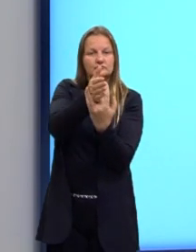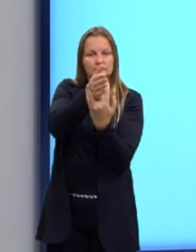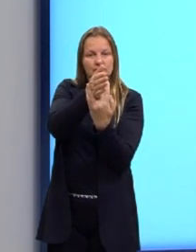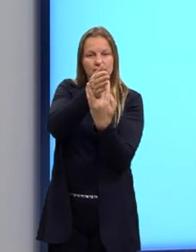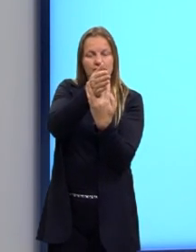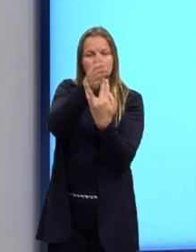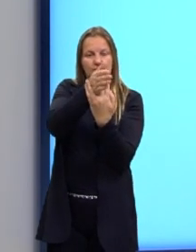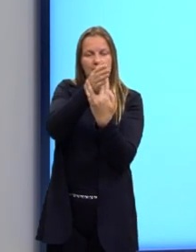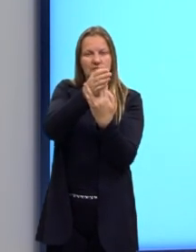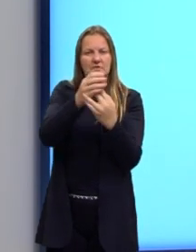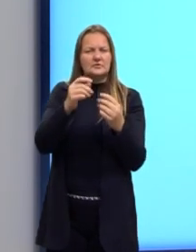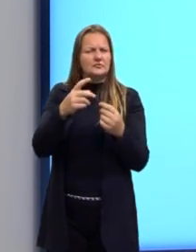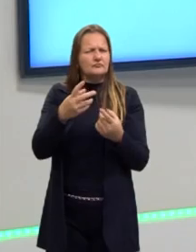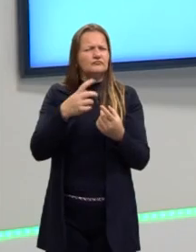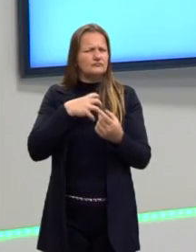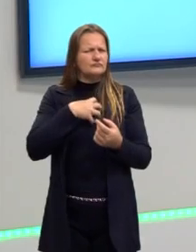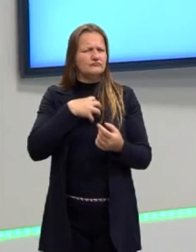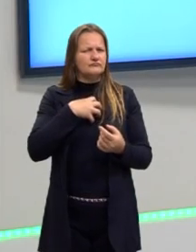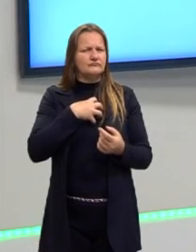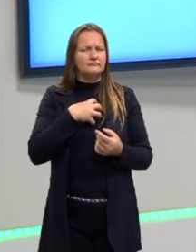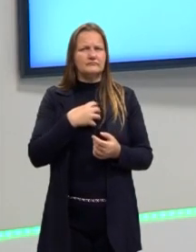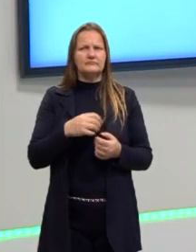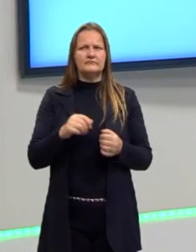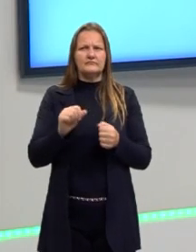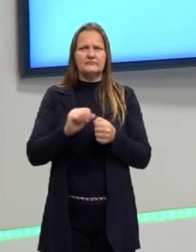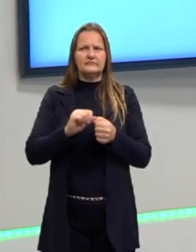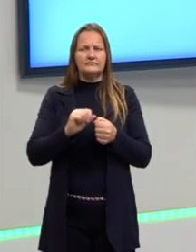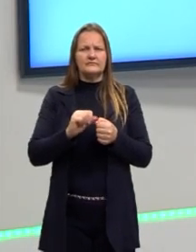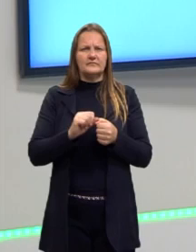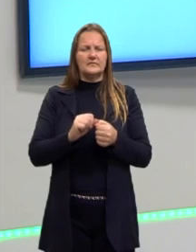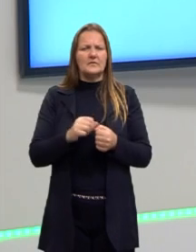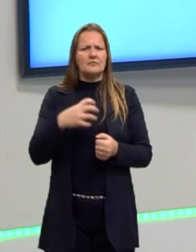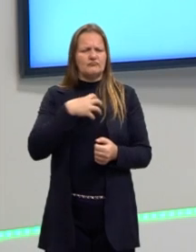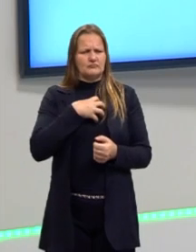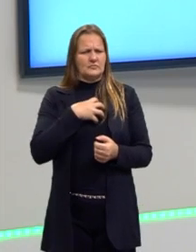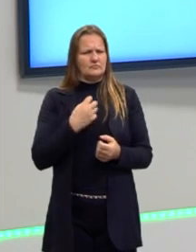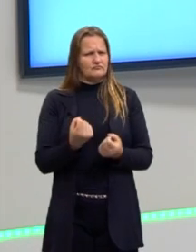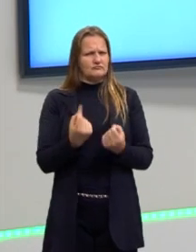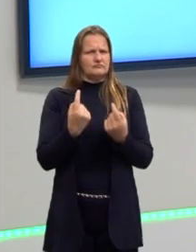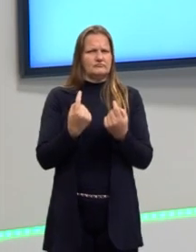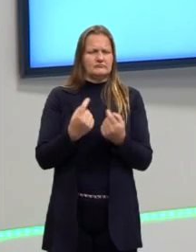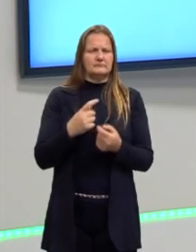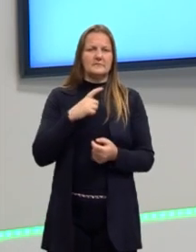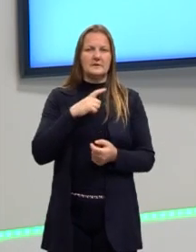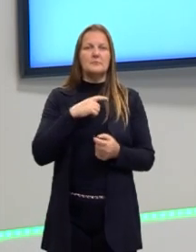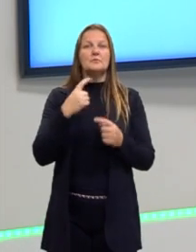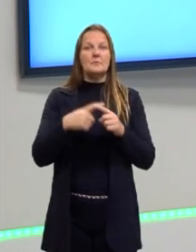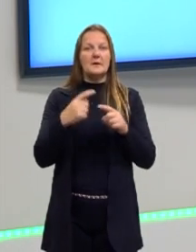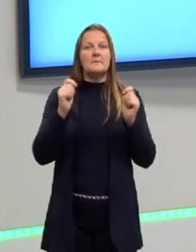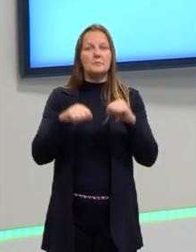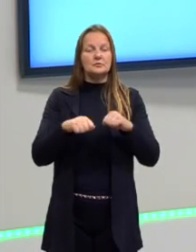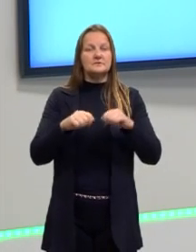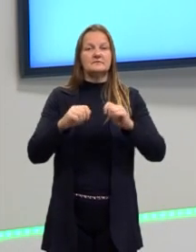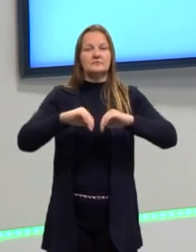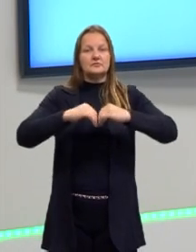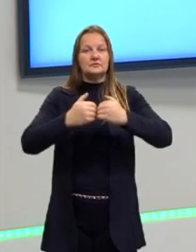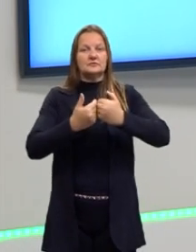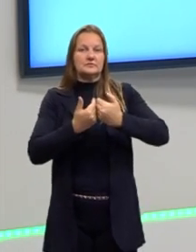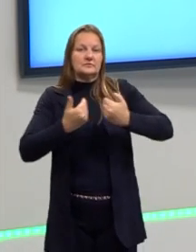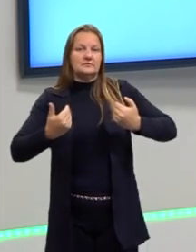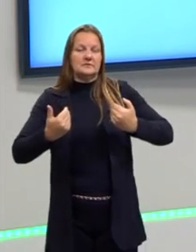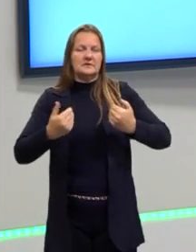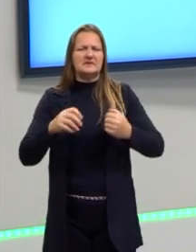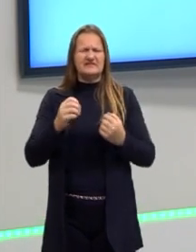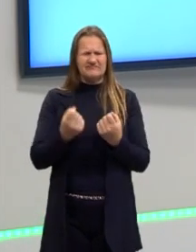soar interessante se aquilo parecer com sentido para mim é porque ele se separa se aquilo